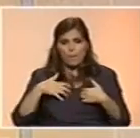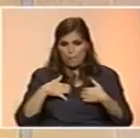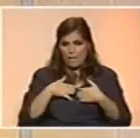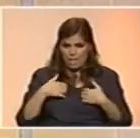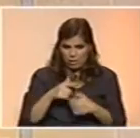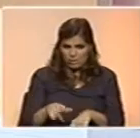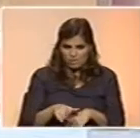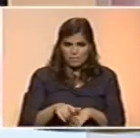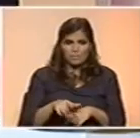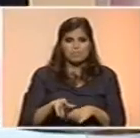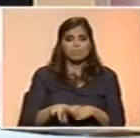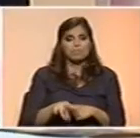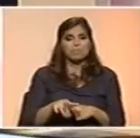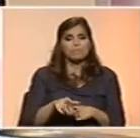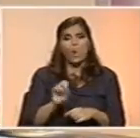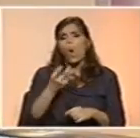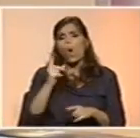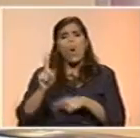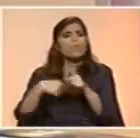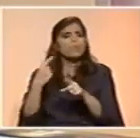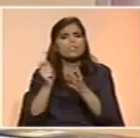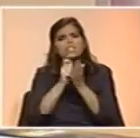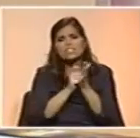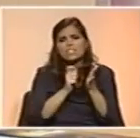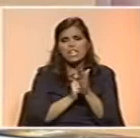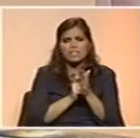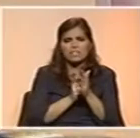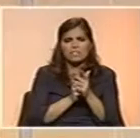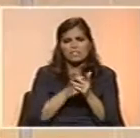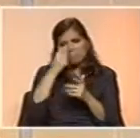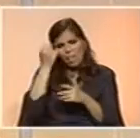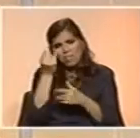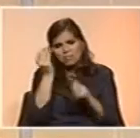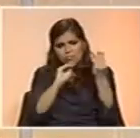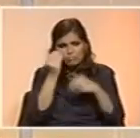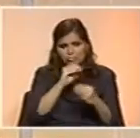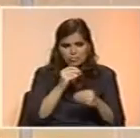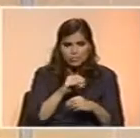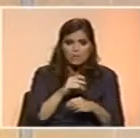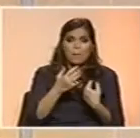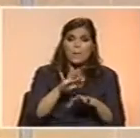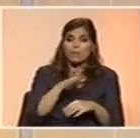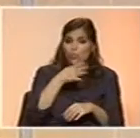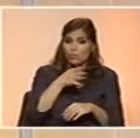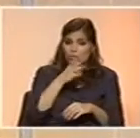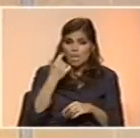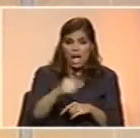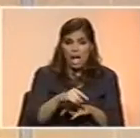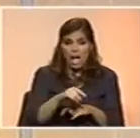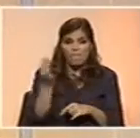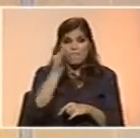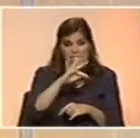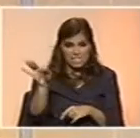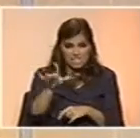Tudo menos bacalhau. Seja outras receitas mais criativas, não é? Mas, como eu disse, há também as